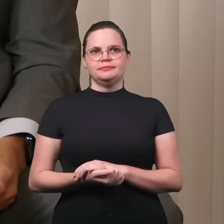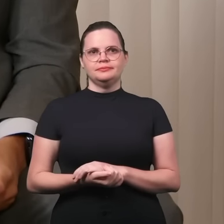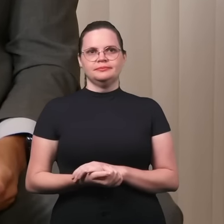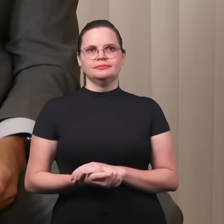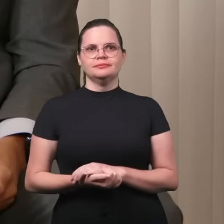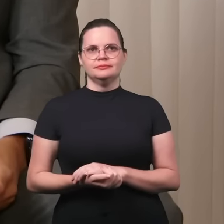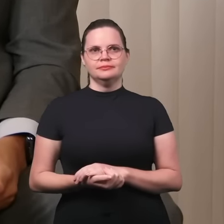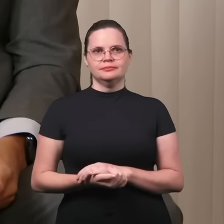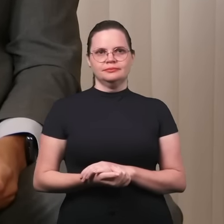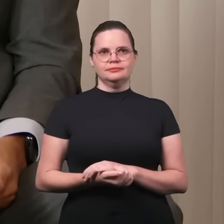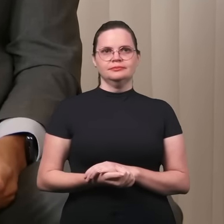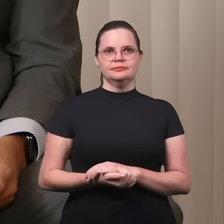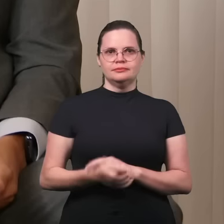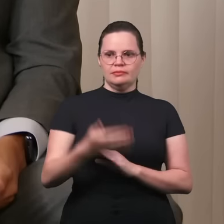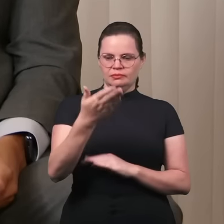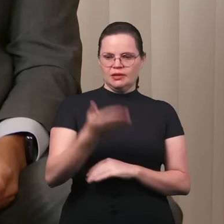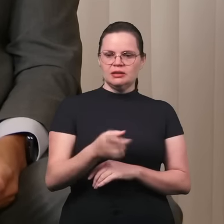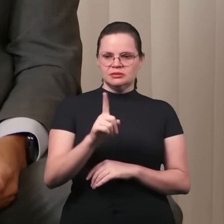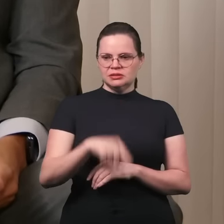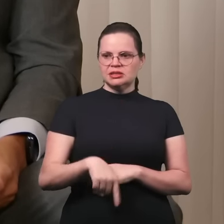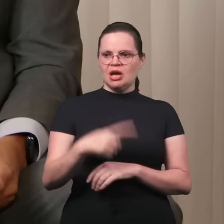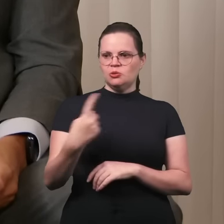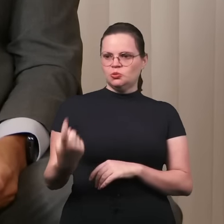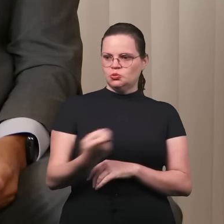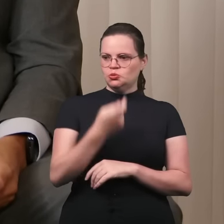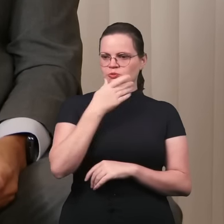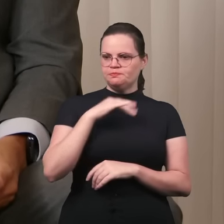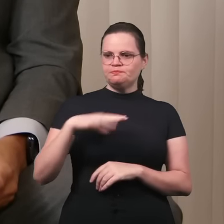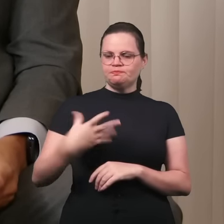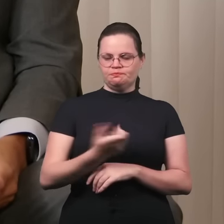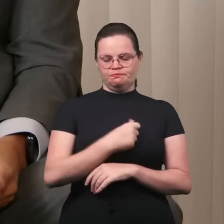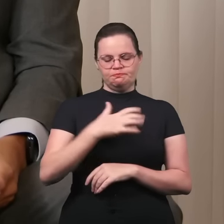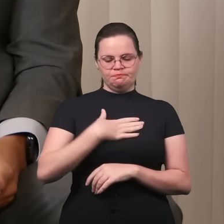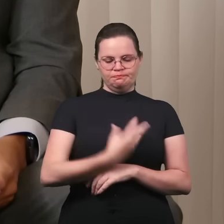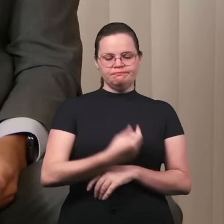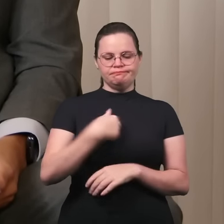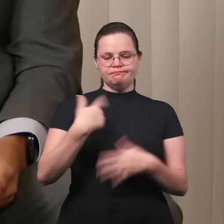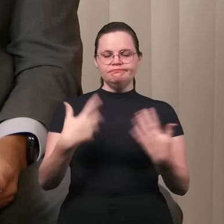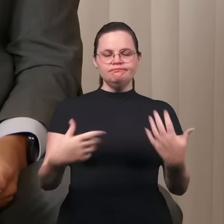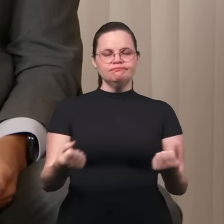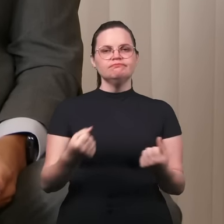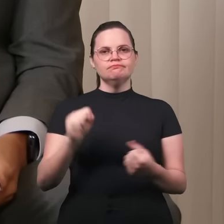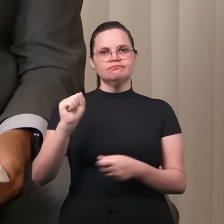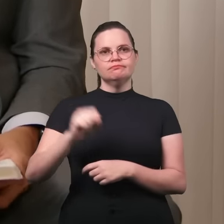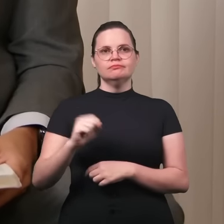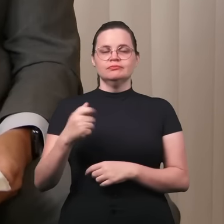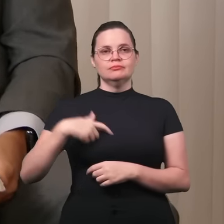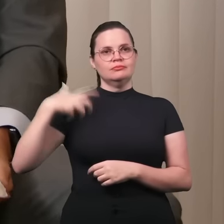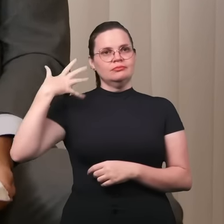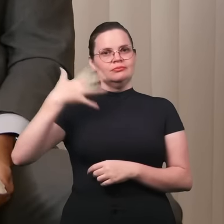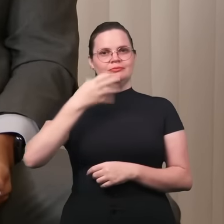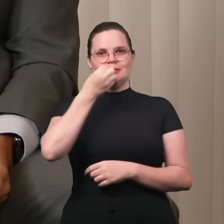obra, esse é o Redentor da minha vida, então hoje eu o aceito como meu Salvador, né?